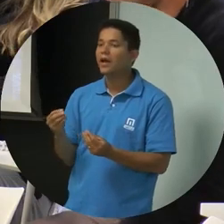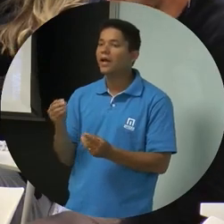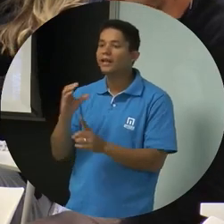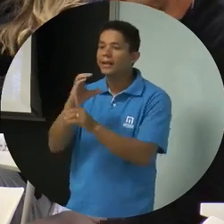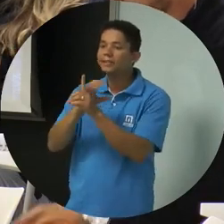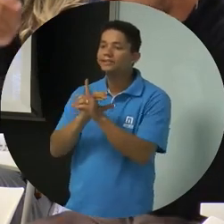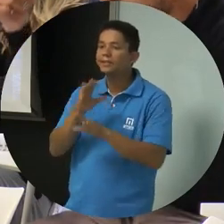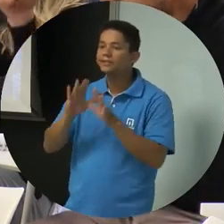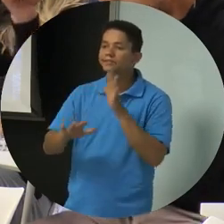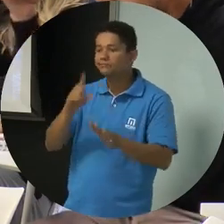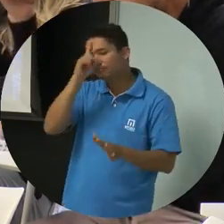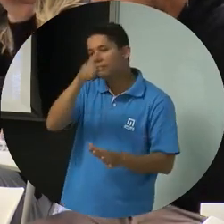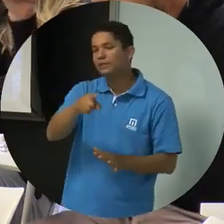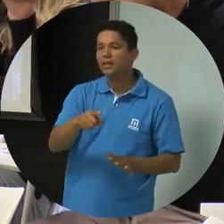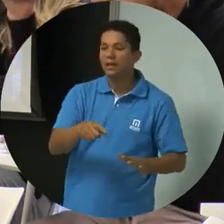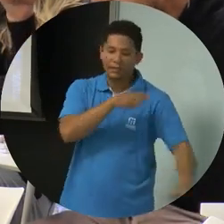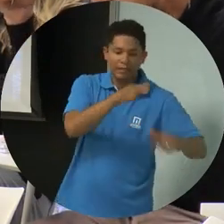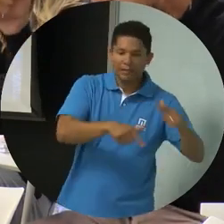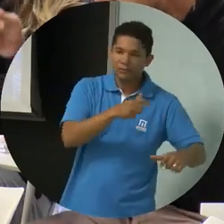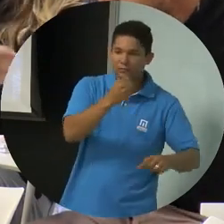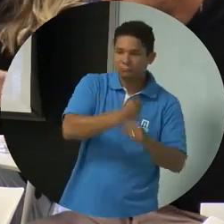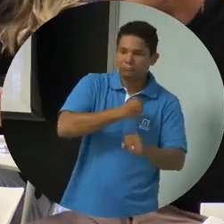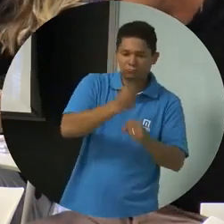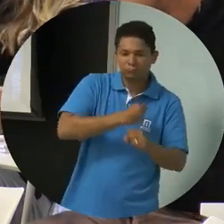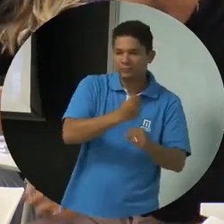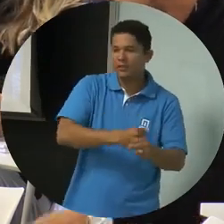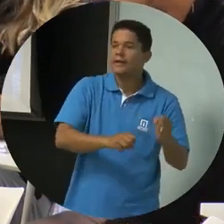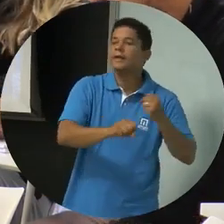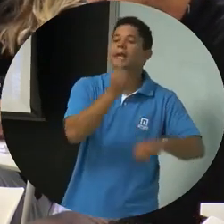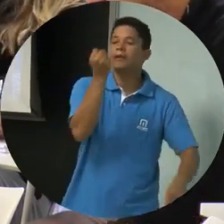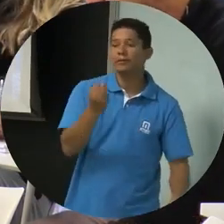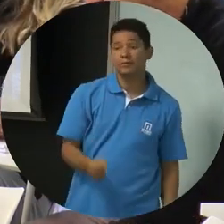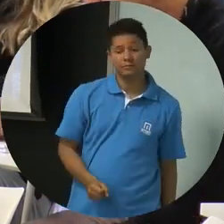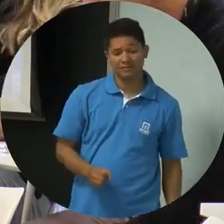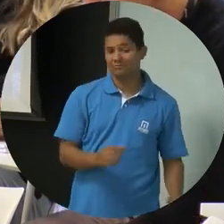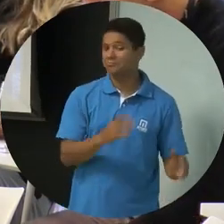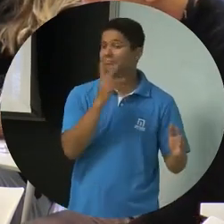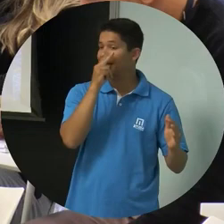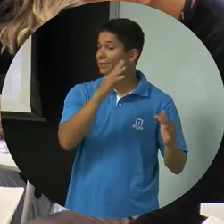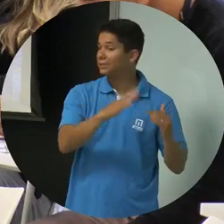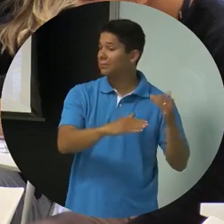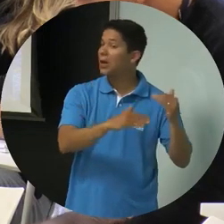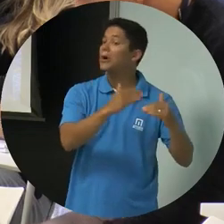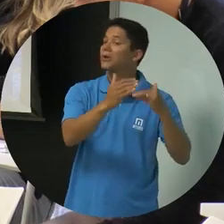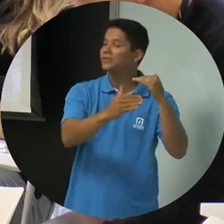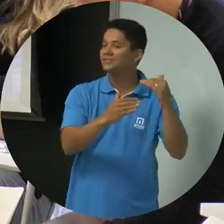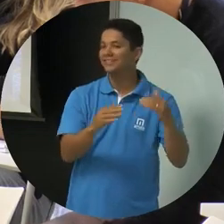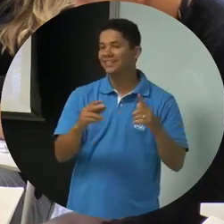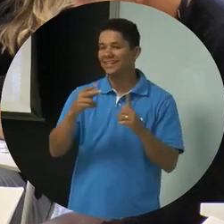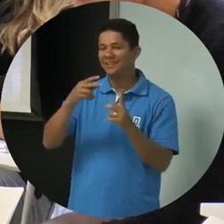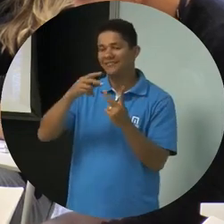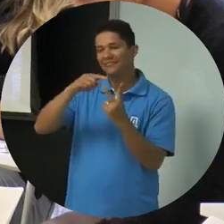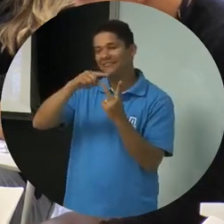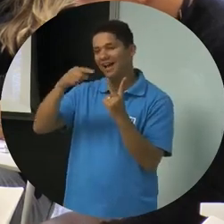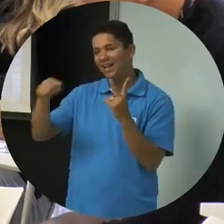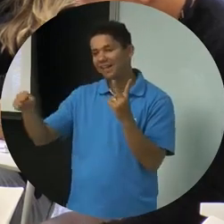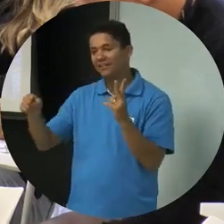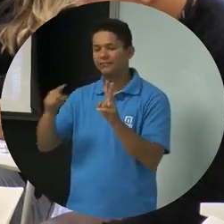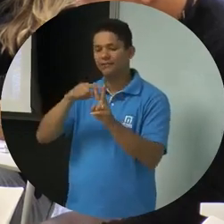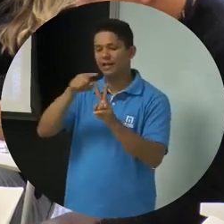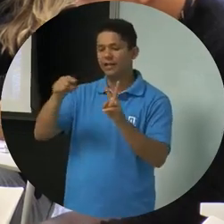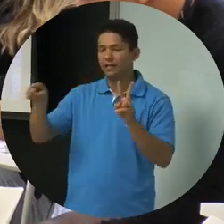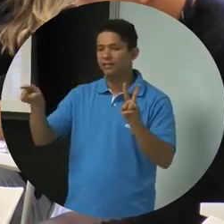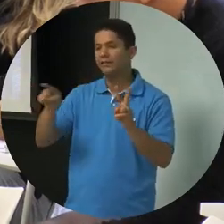o operário que ele quebra. Mas isso tem evoluído. Eu diria que clientes como a Vale, vamos falar de